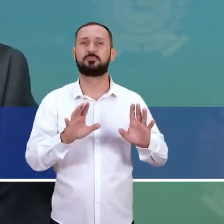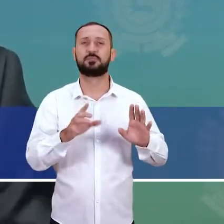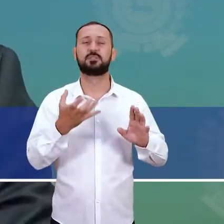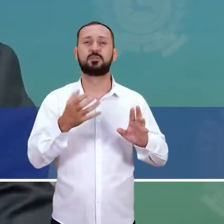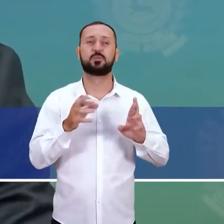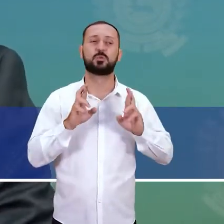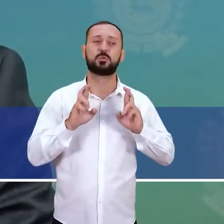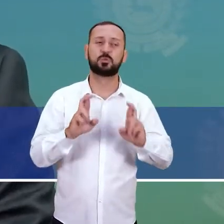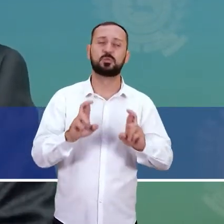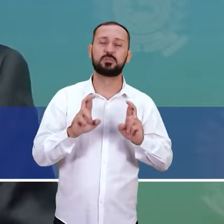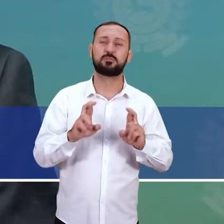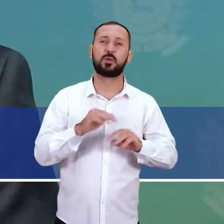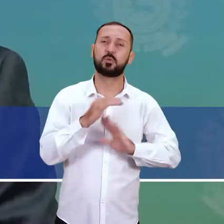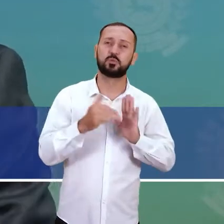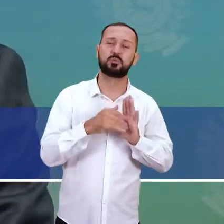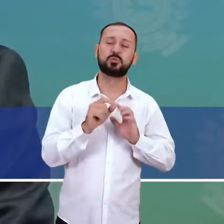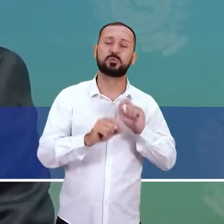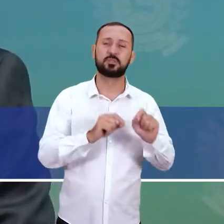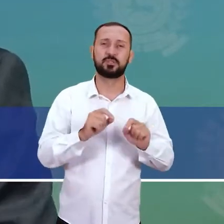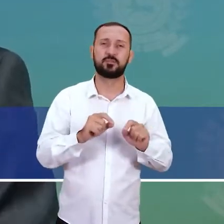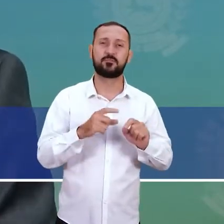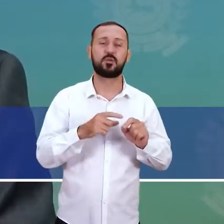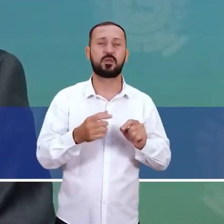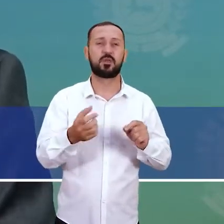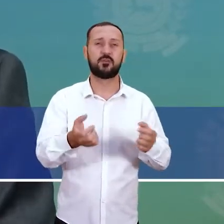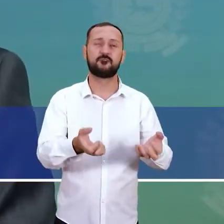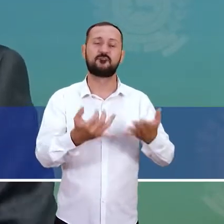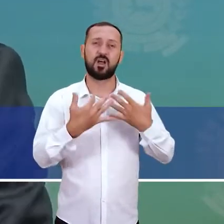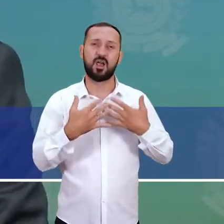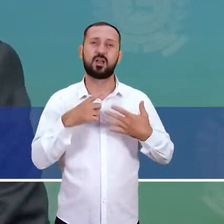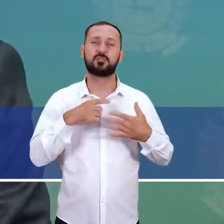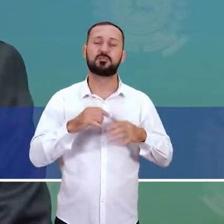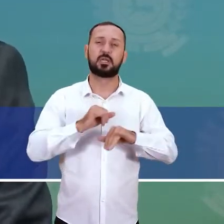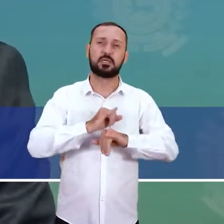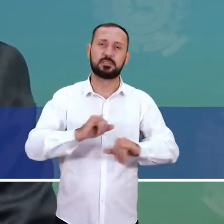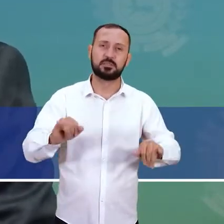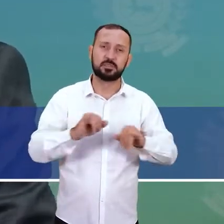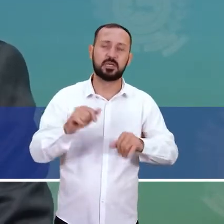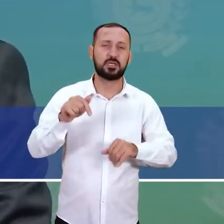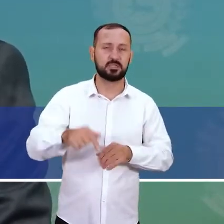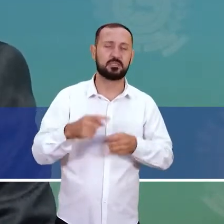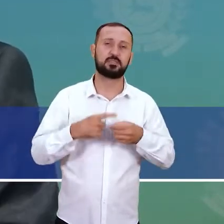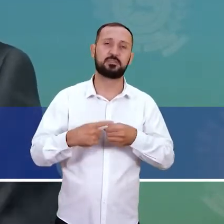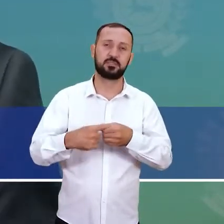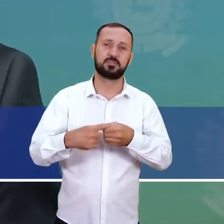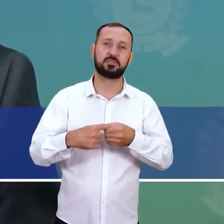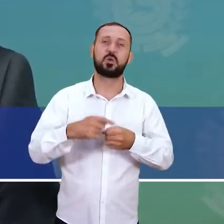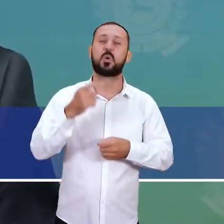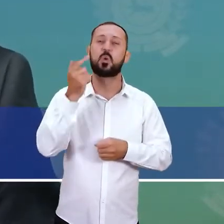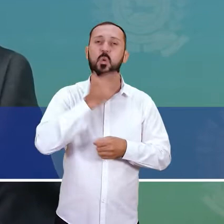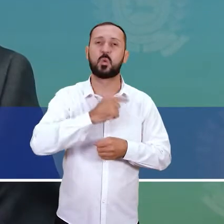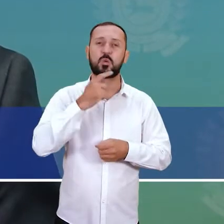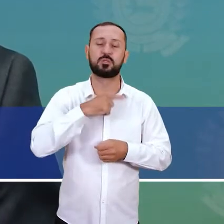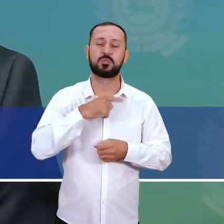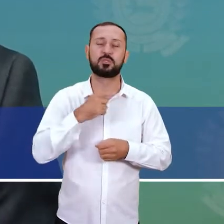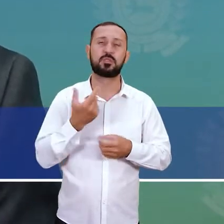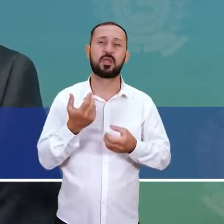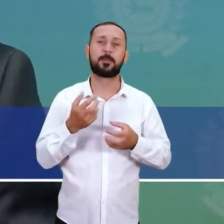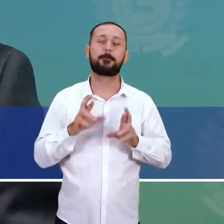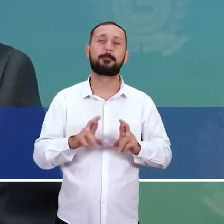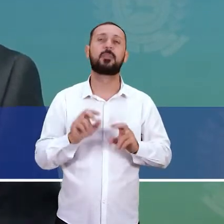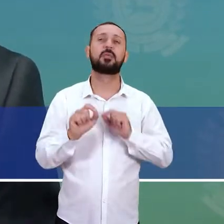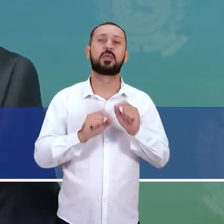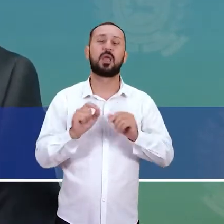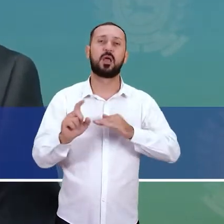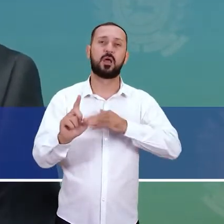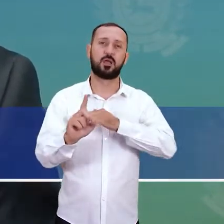gente torce para que tudo aquilo que foi dito, né, nas campanhas aqui na nossa cidade, a gente possa ter o